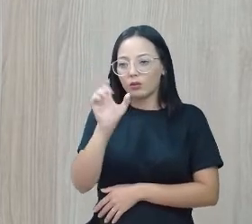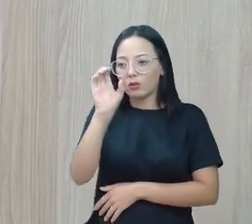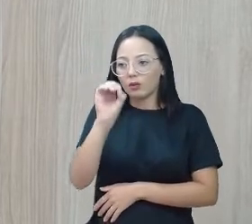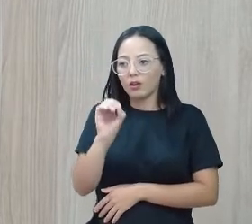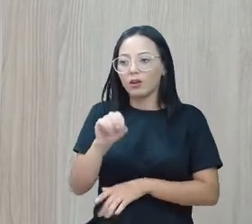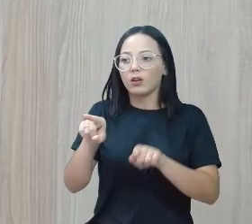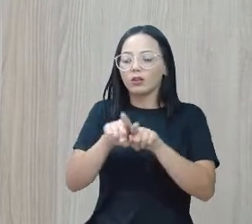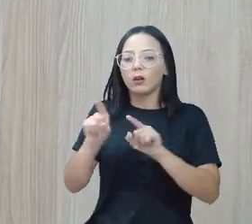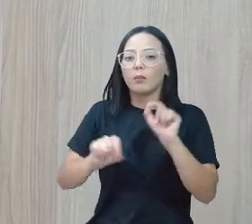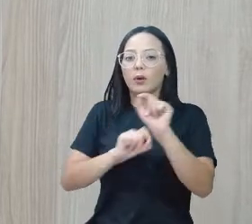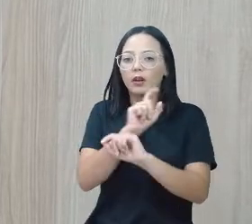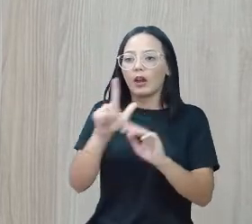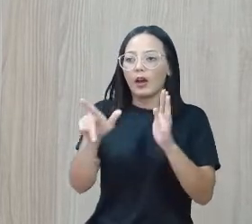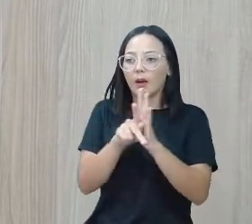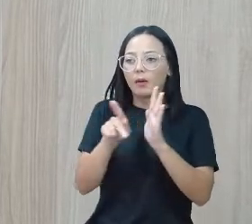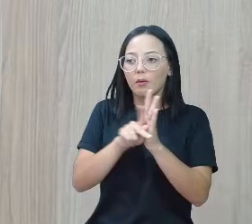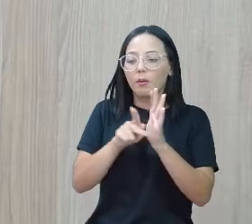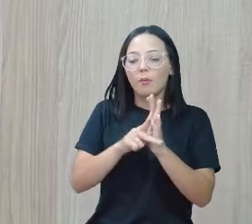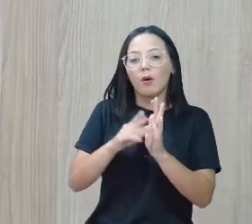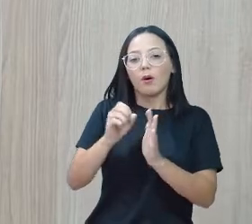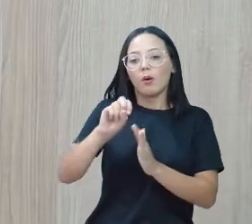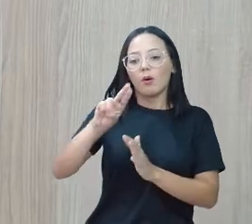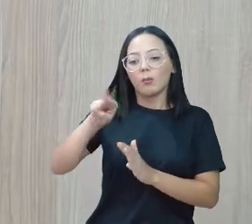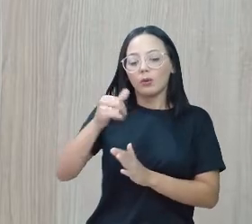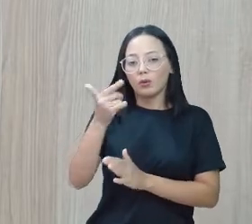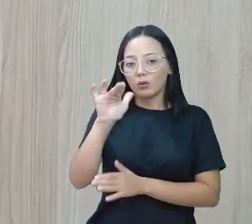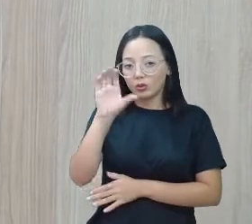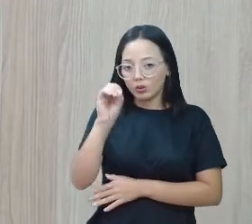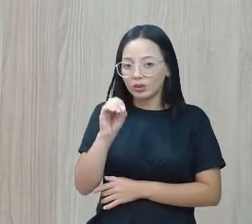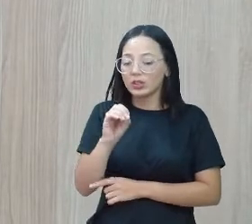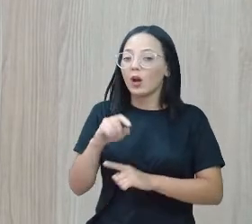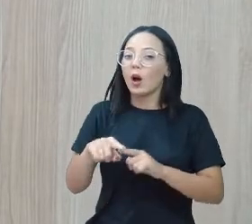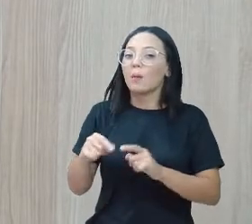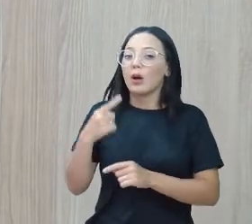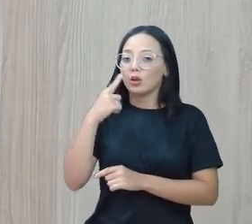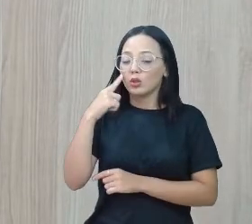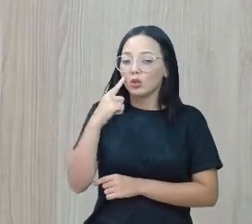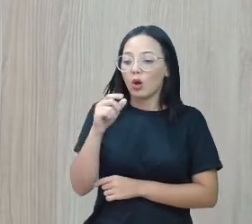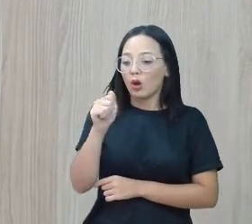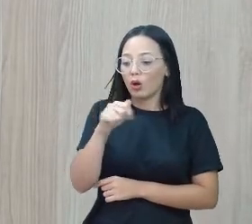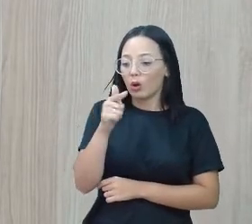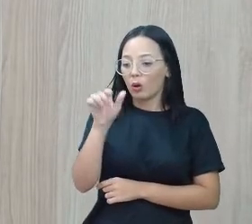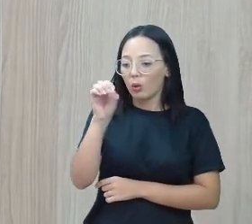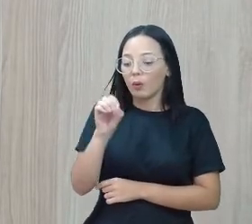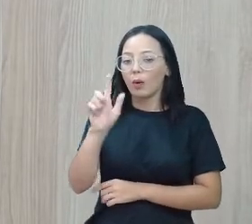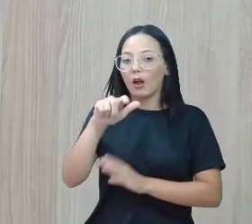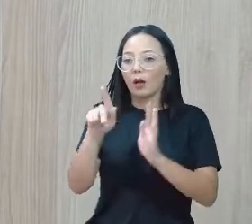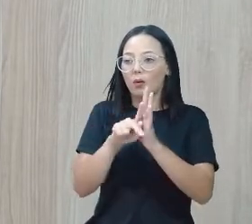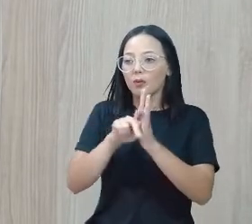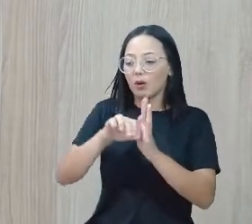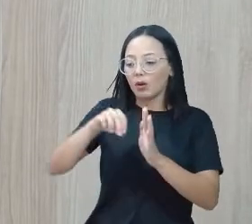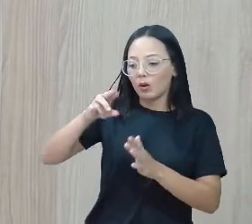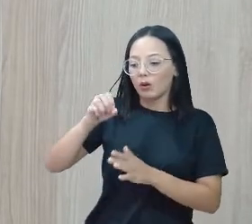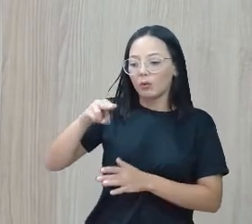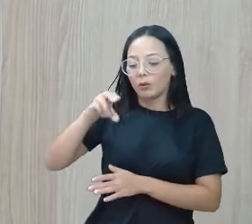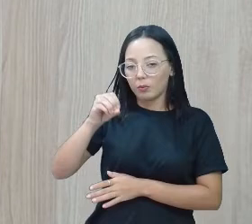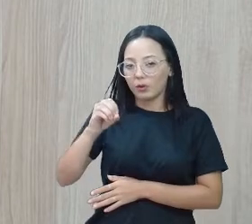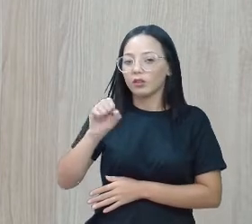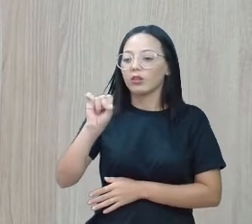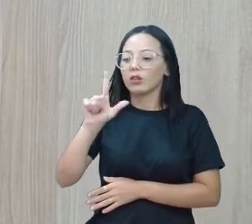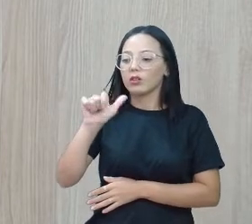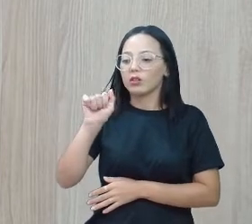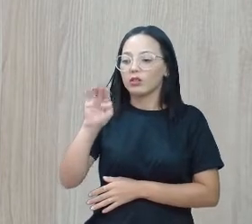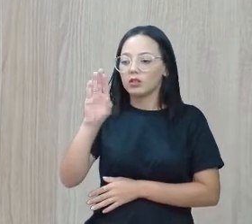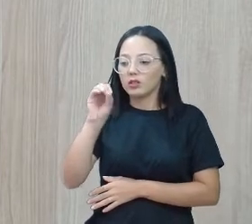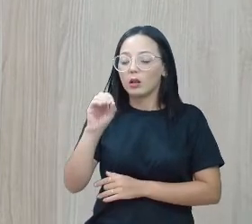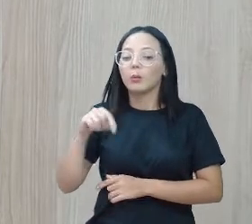monossílabo e também uma conjunção. Sim. Então não, mas quem feriadão, o ão é um monossílabo. Isso. Então, e agora a